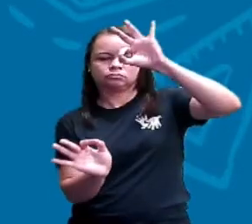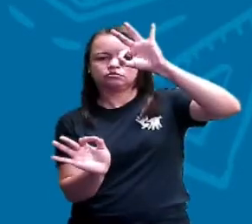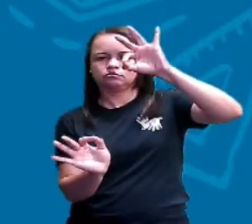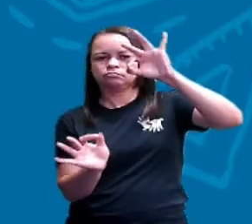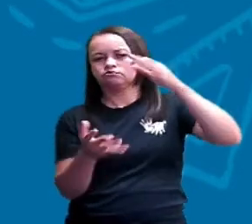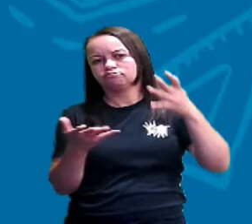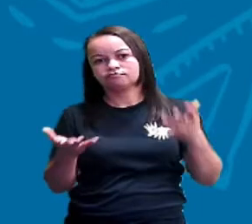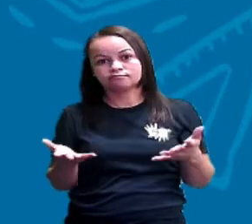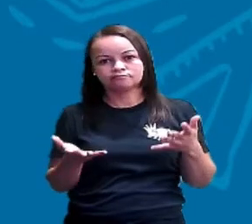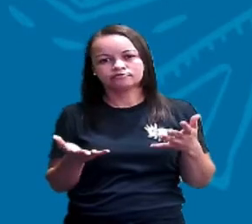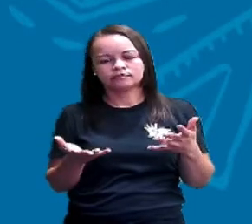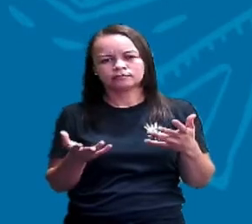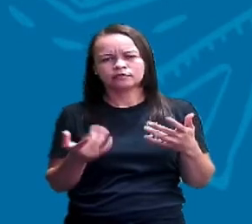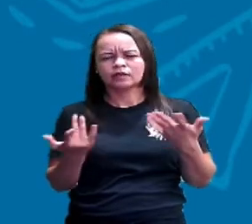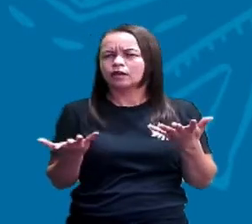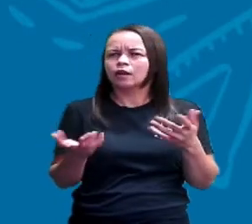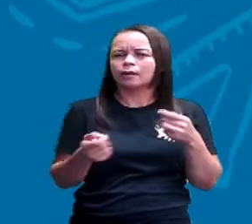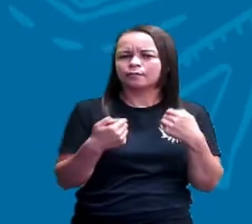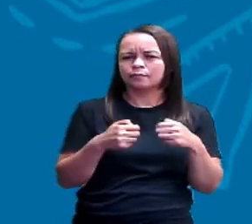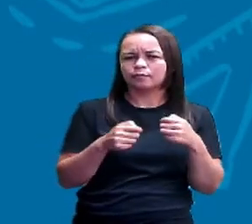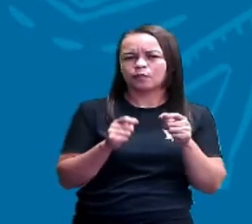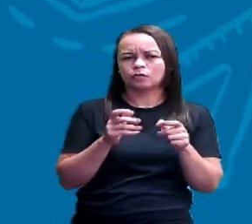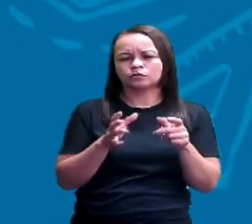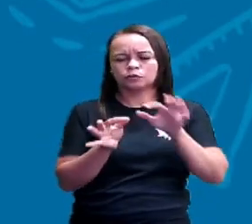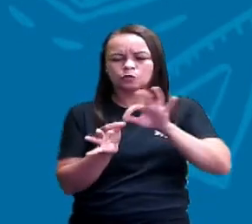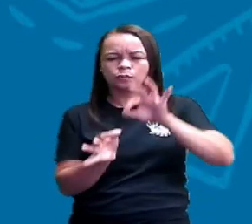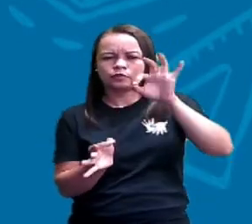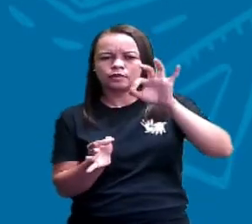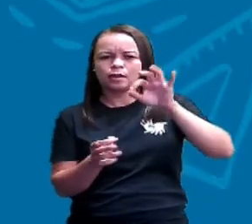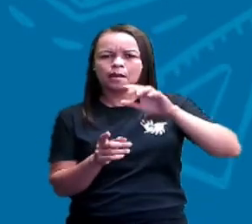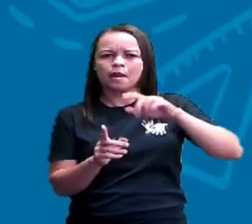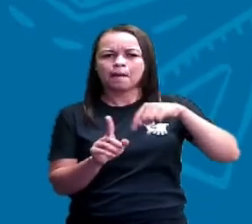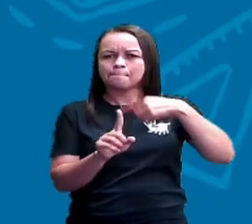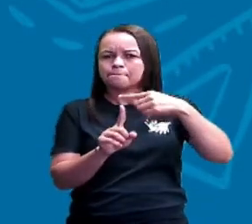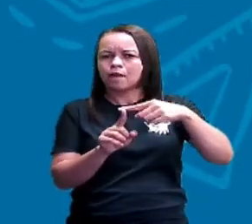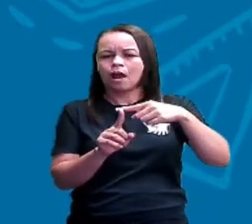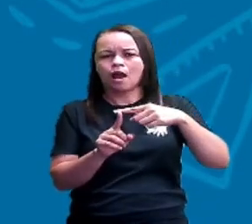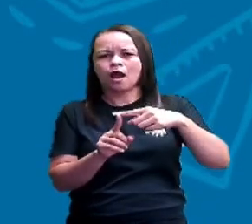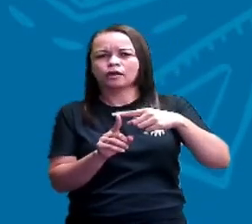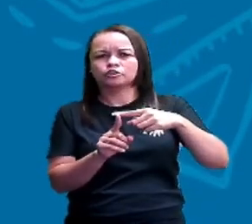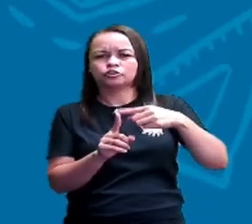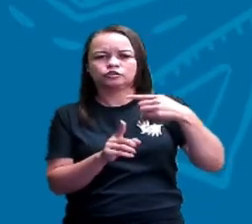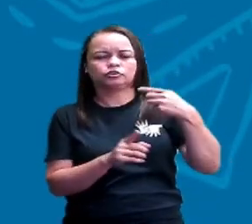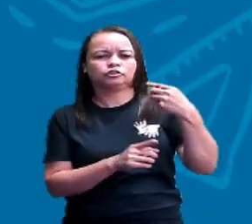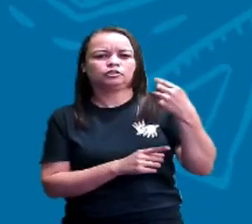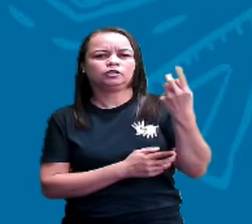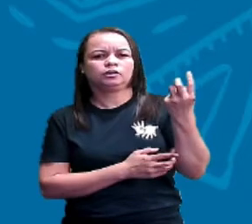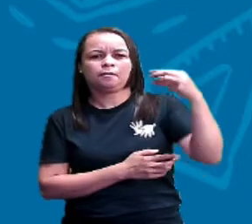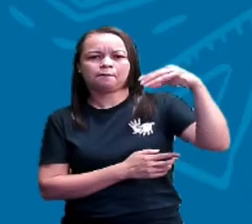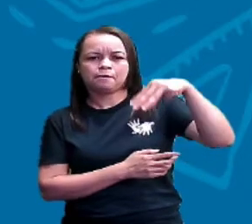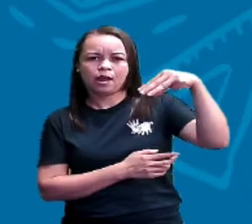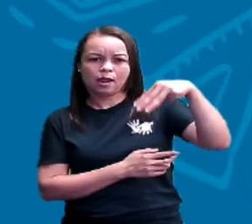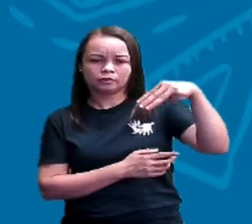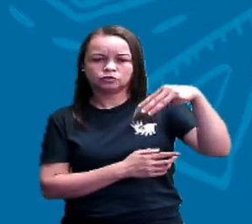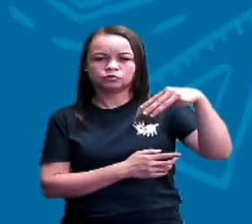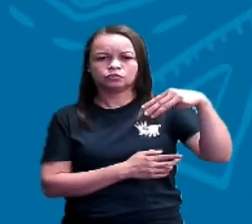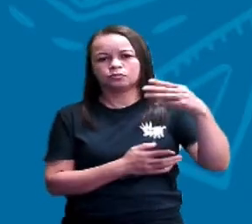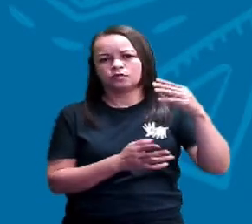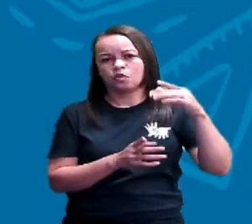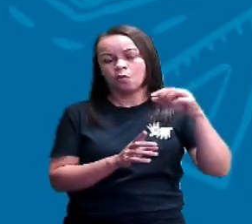A porta da minha casa deve medir mais do que 1 metro ou menos do que 1